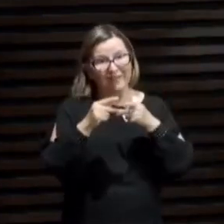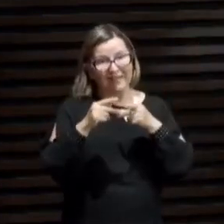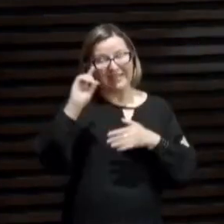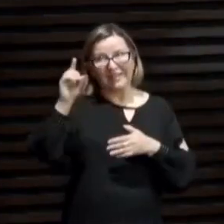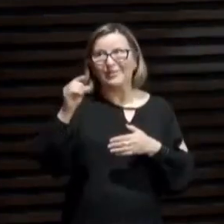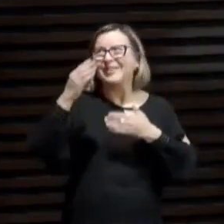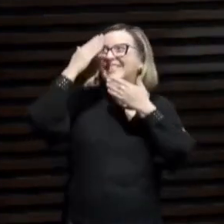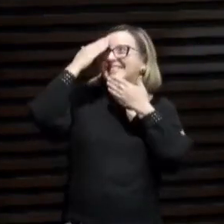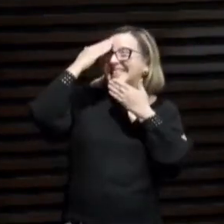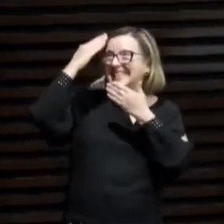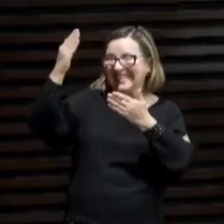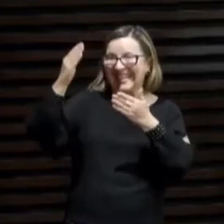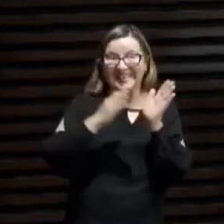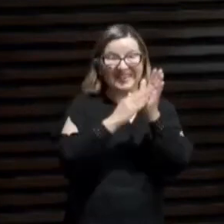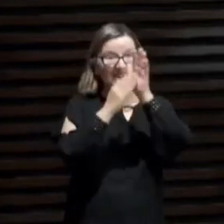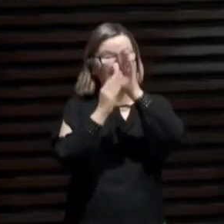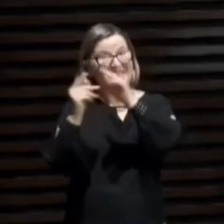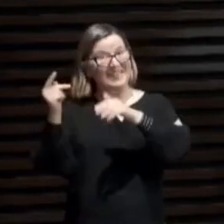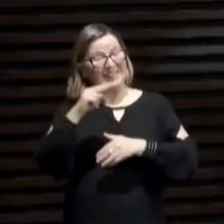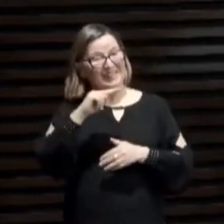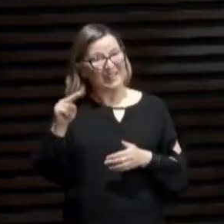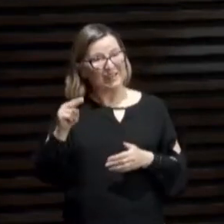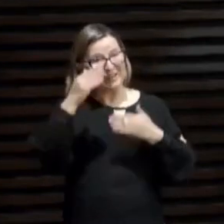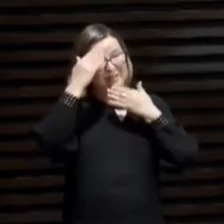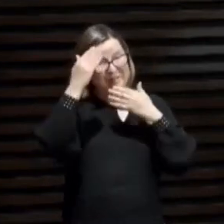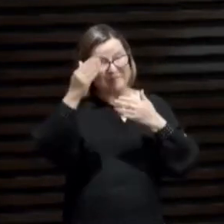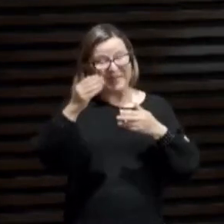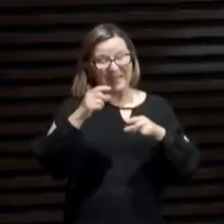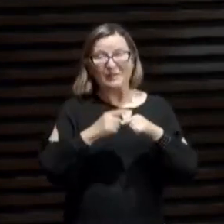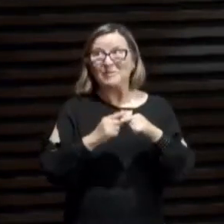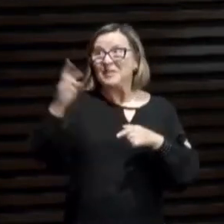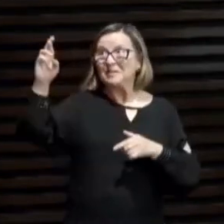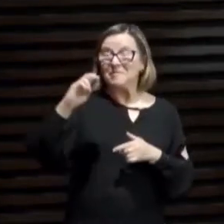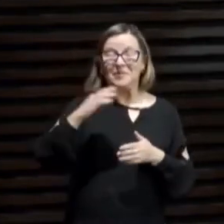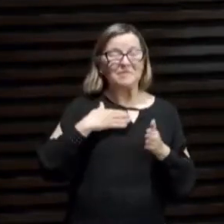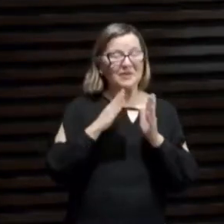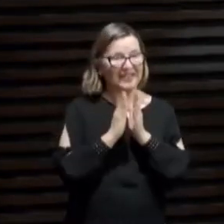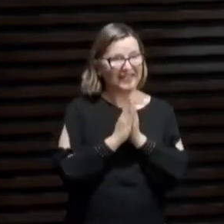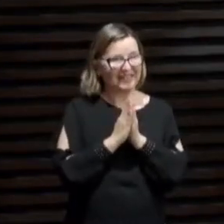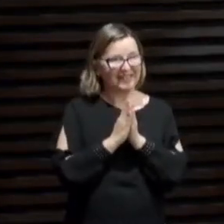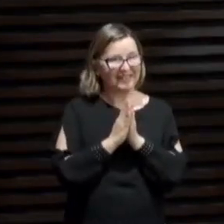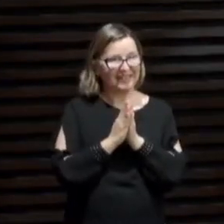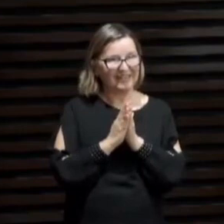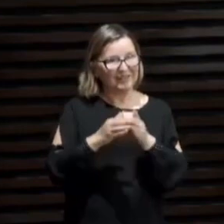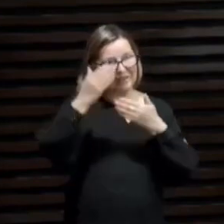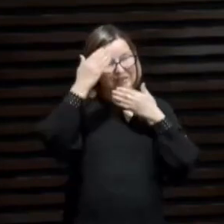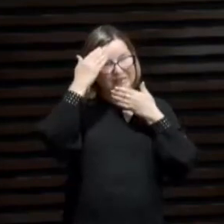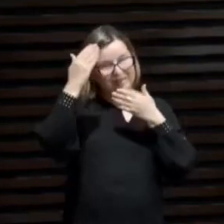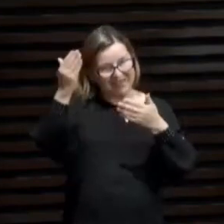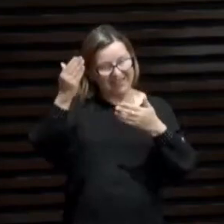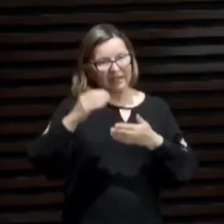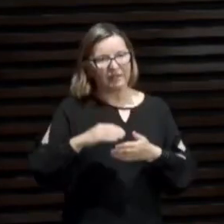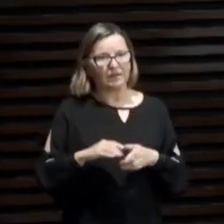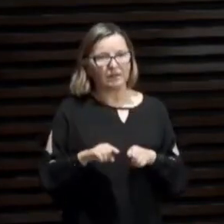nome. Muito obrigado por ouvir a minha oração. Muito obrigado por se encarregar dessa situação.